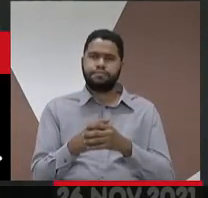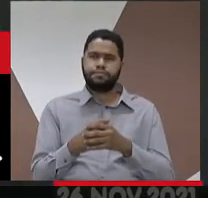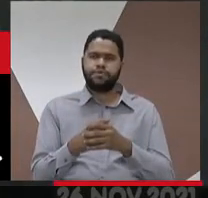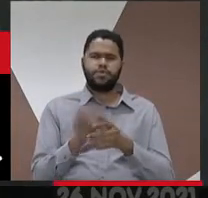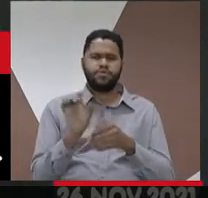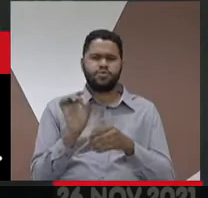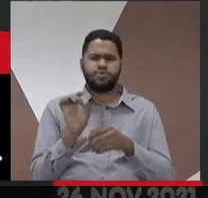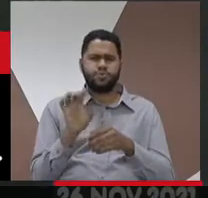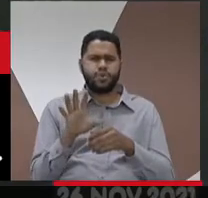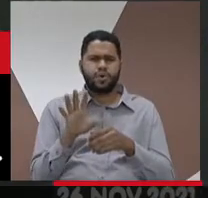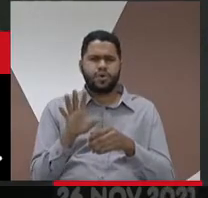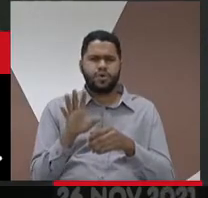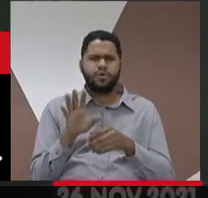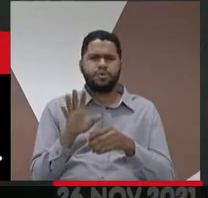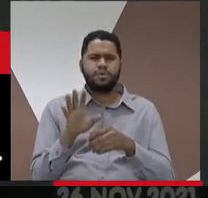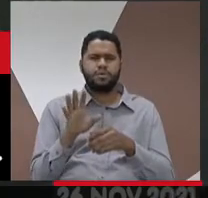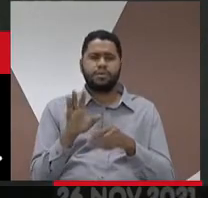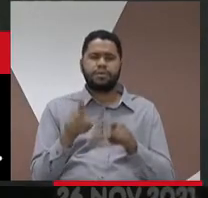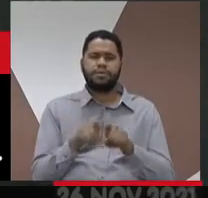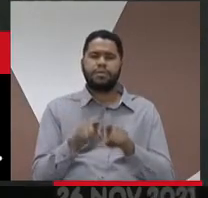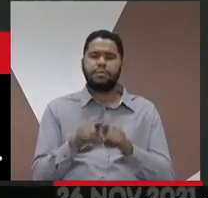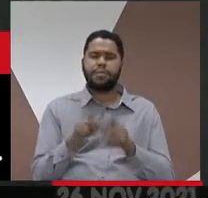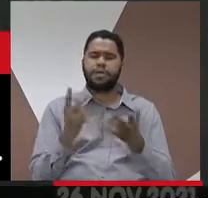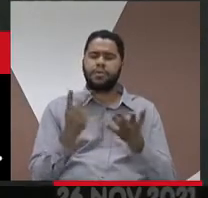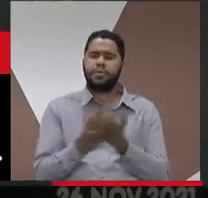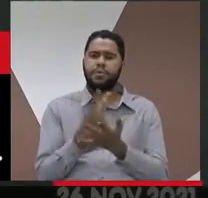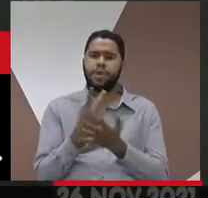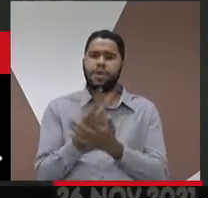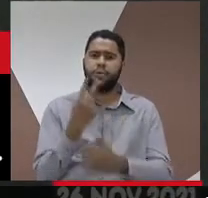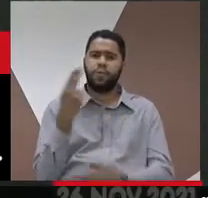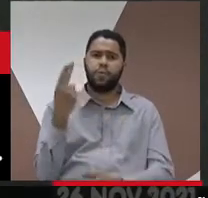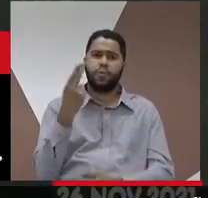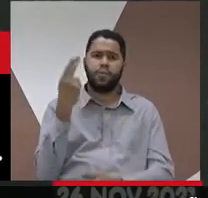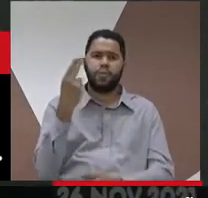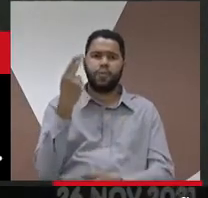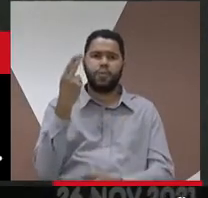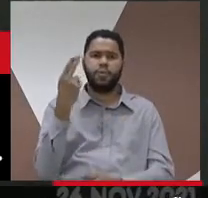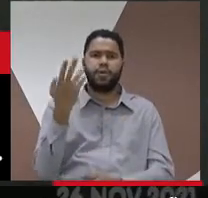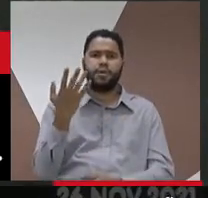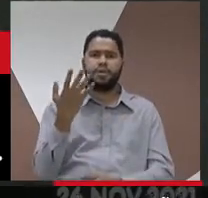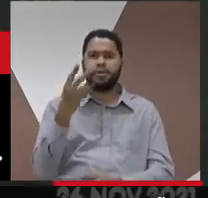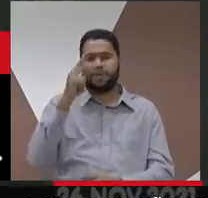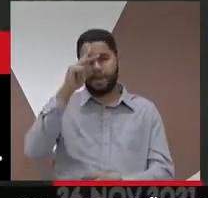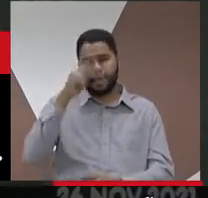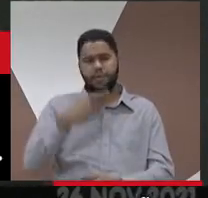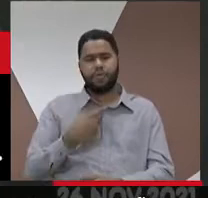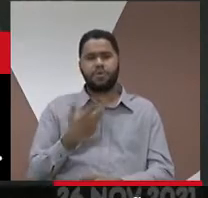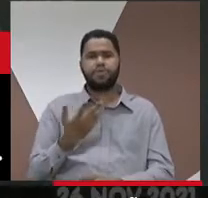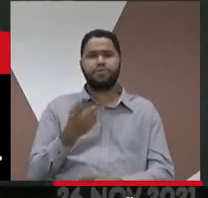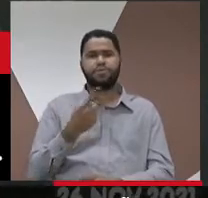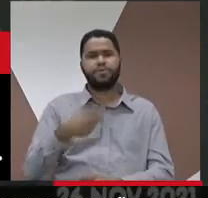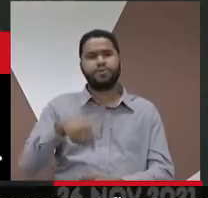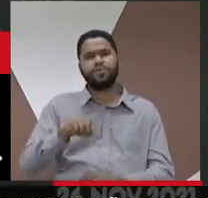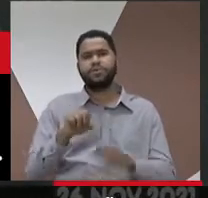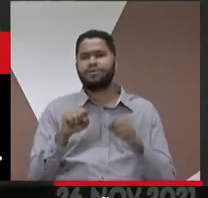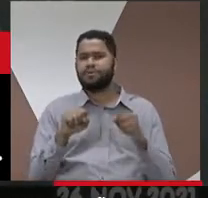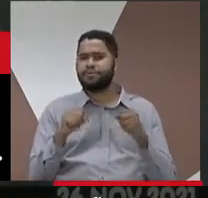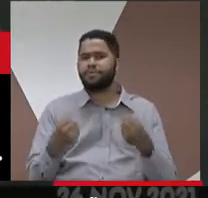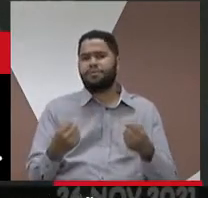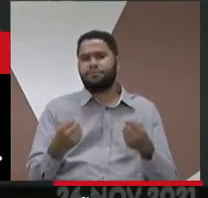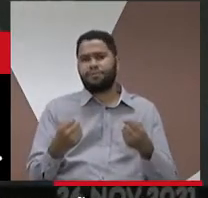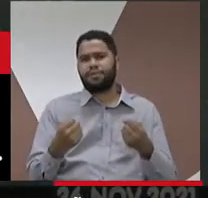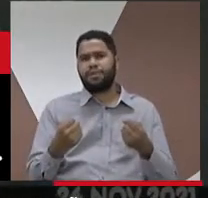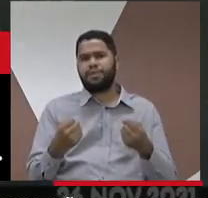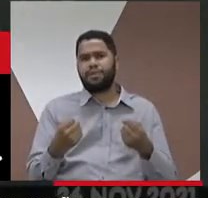basta, e eu acho que é um erro grave, ter uma cota de egoísmo, a gente defender,